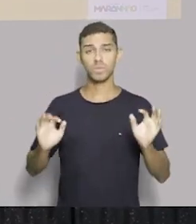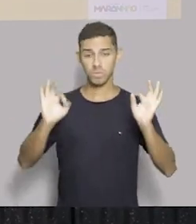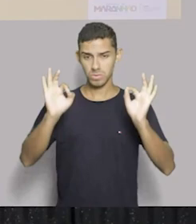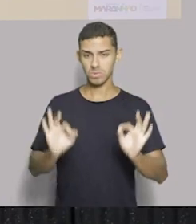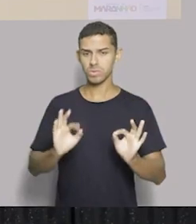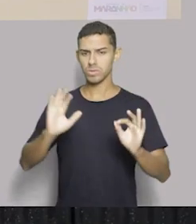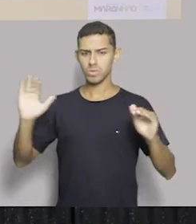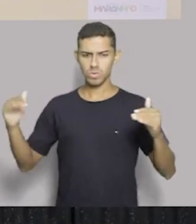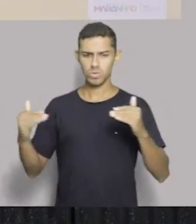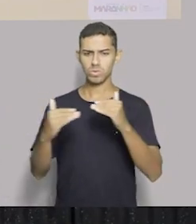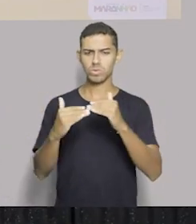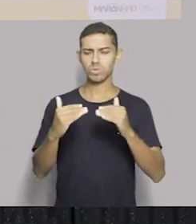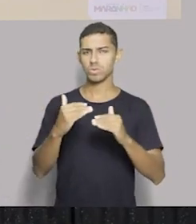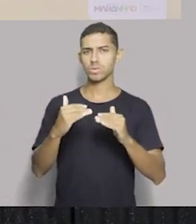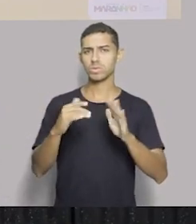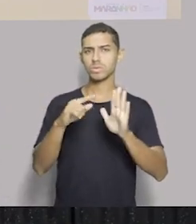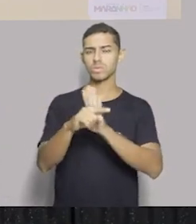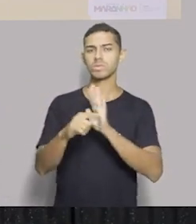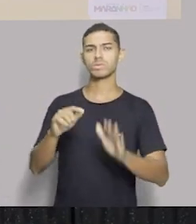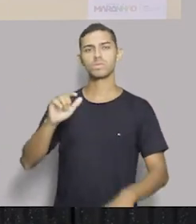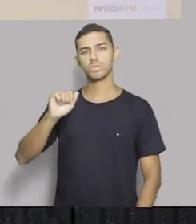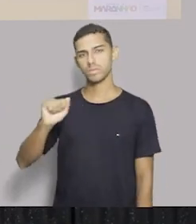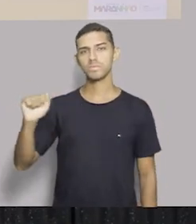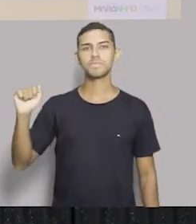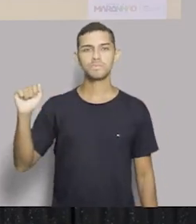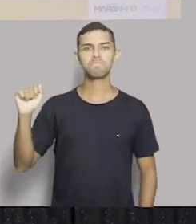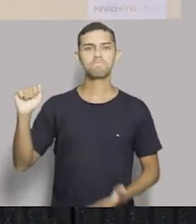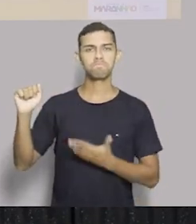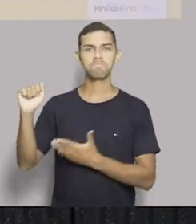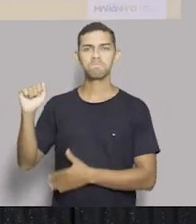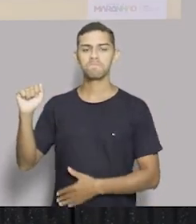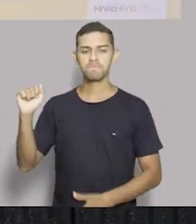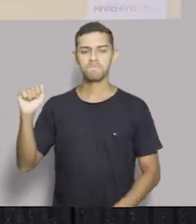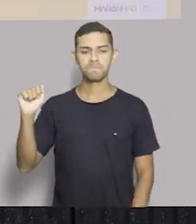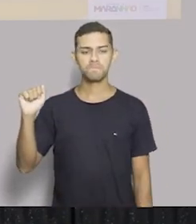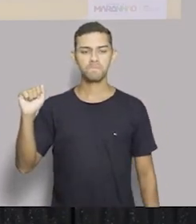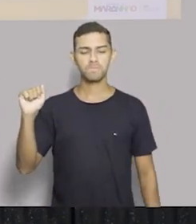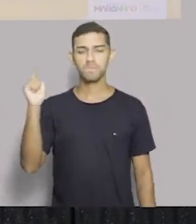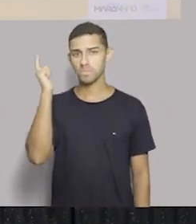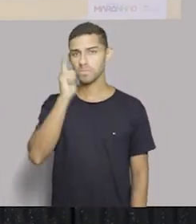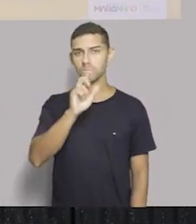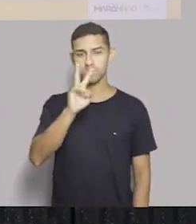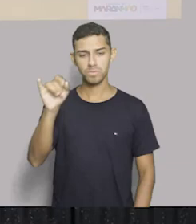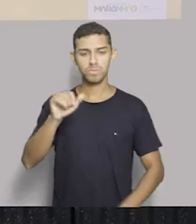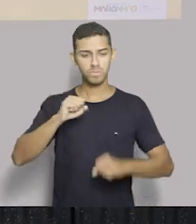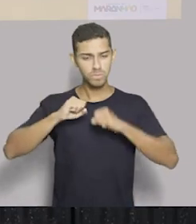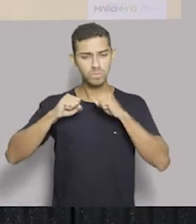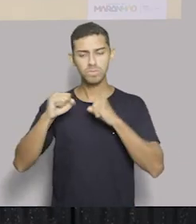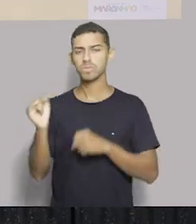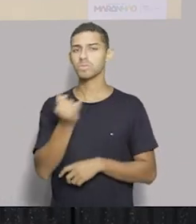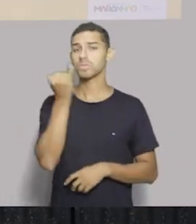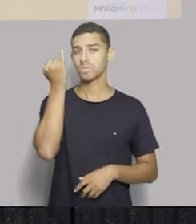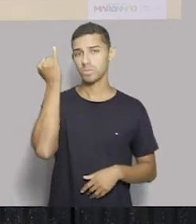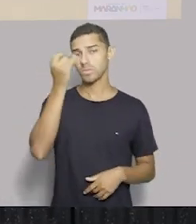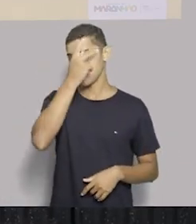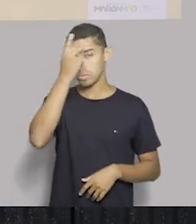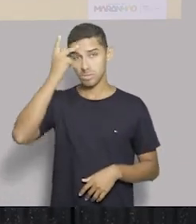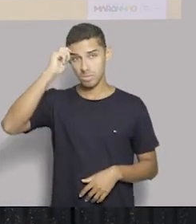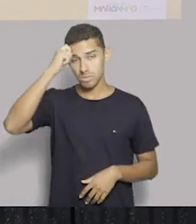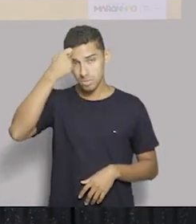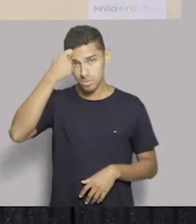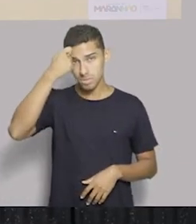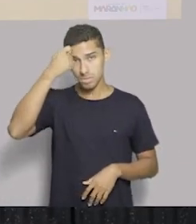responde a pergunta feita será a letra a esse movimento importante criado pelos negros